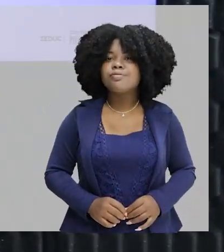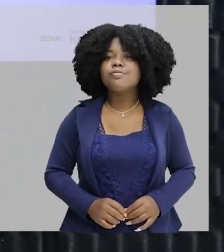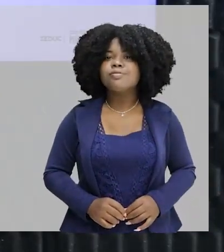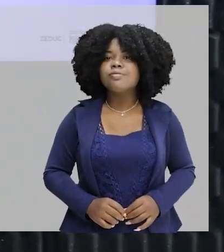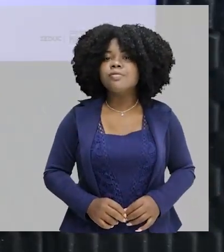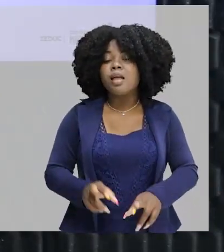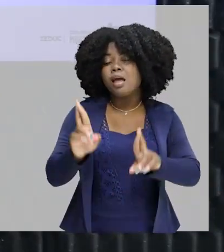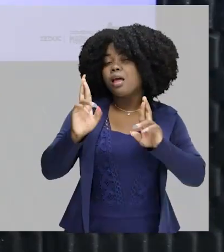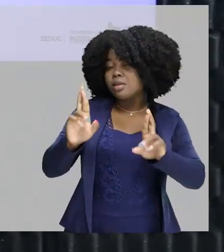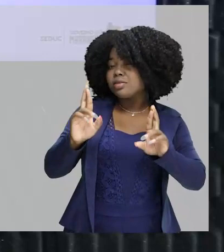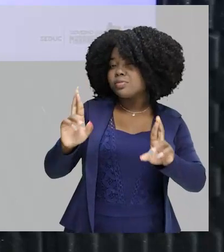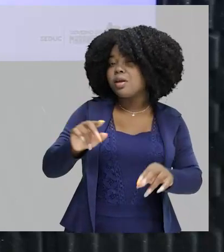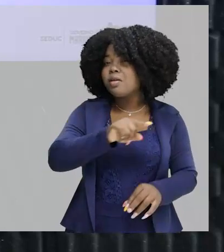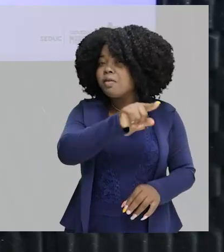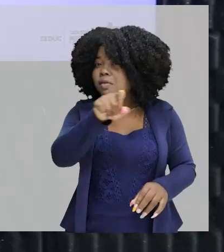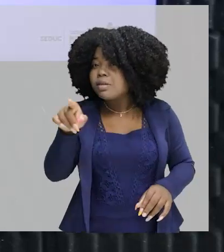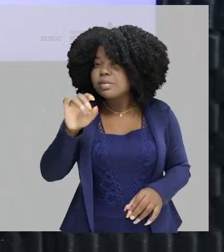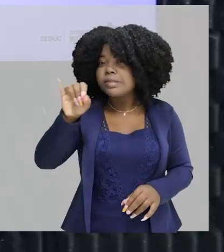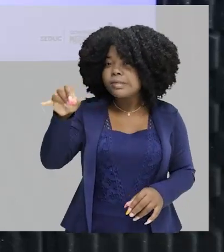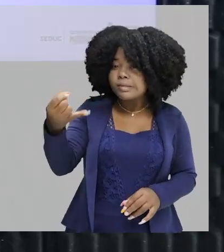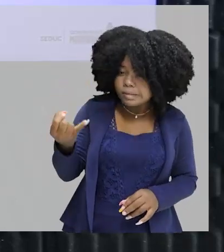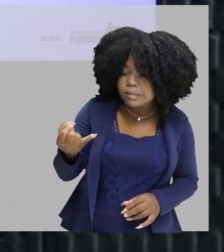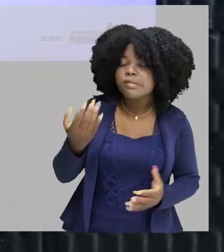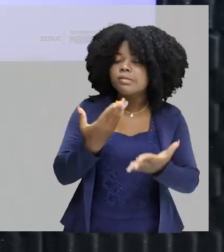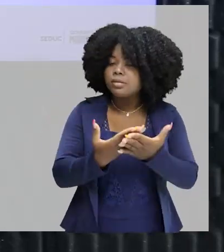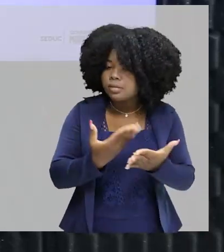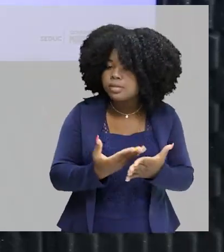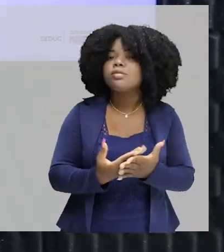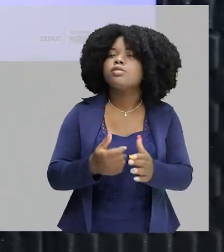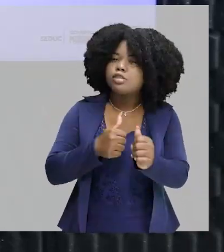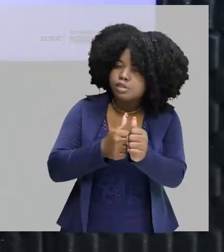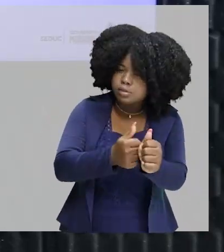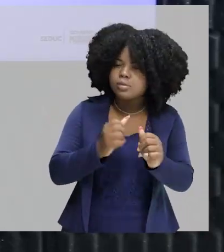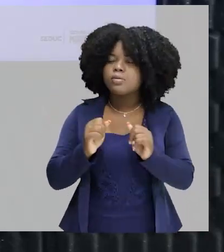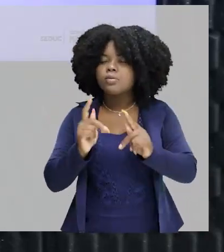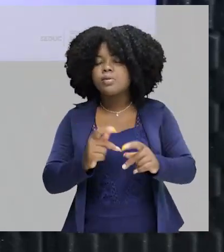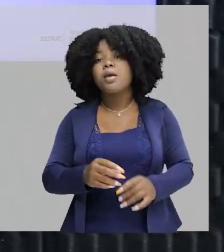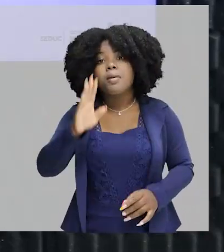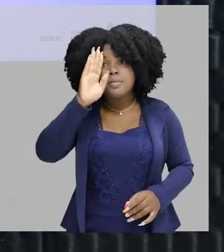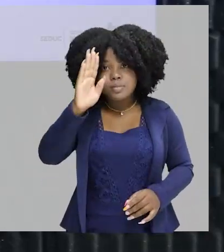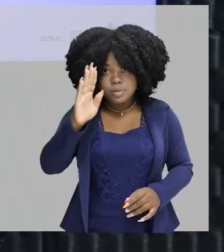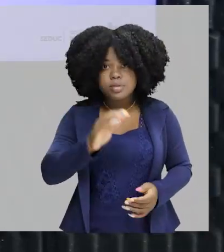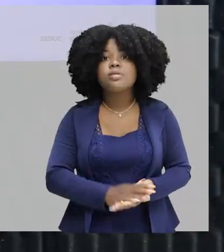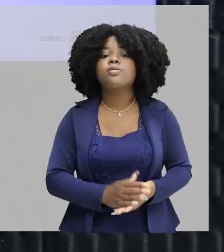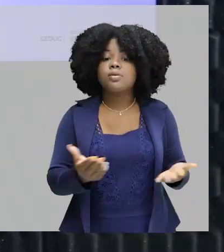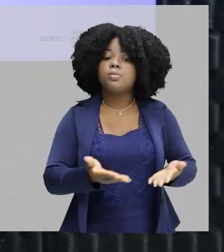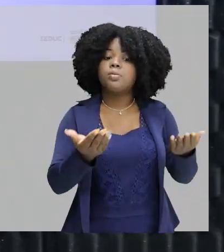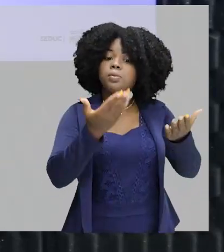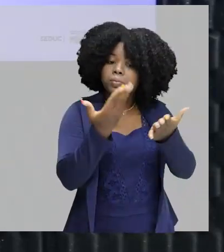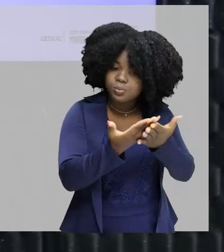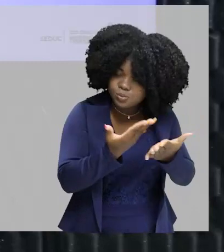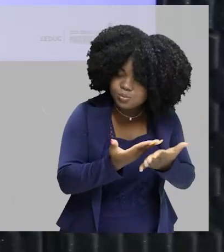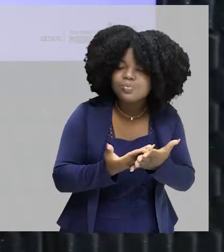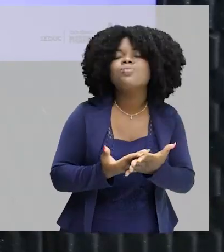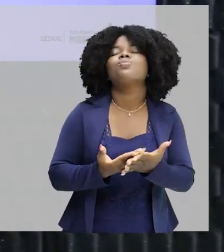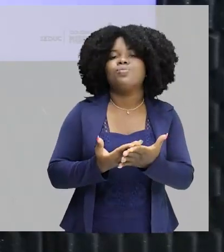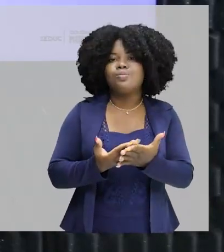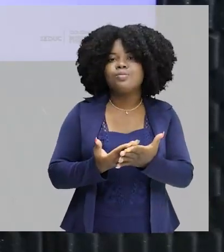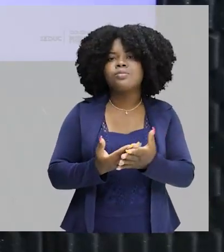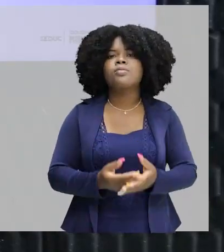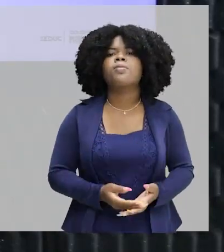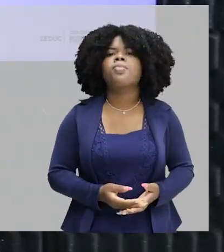Bom, turminha, espero que vocês estejam aproveitando as nossas aulas, acompanhando direitinho e principalmente se dedicando aos estudos.